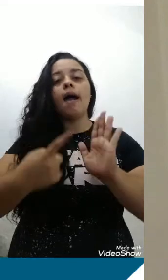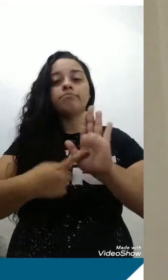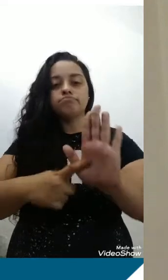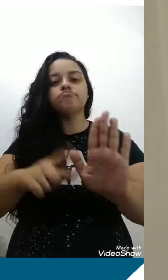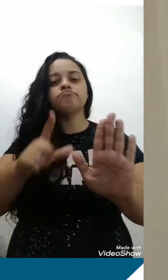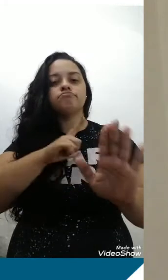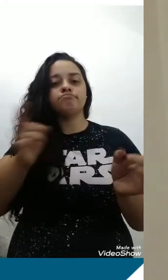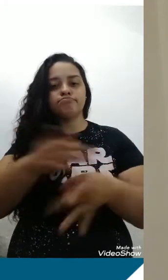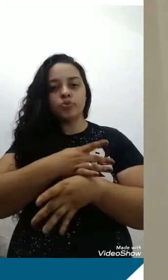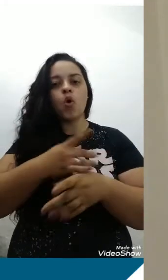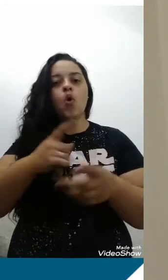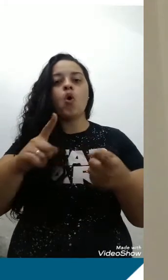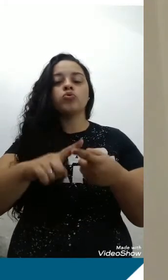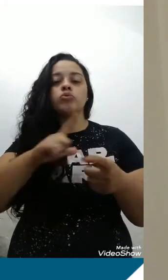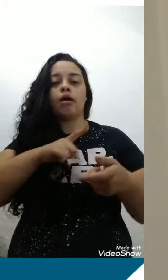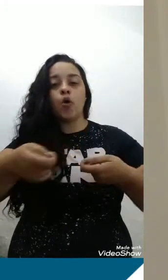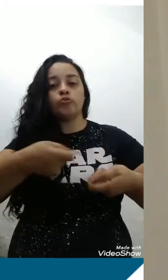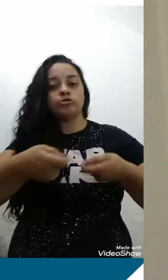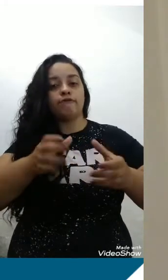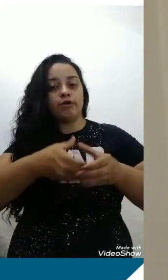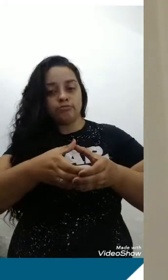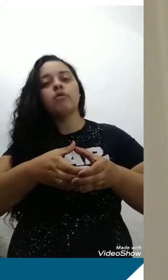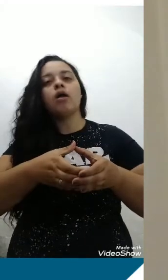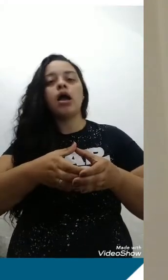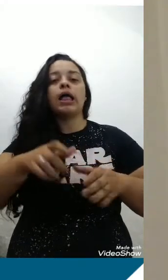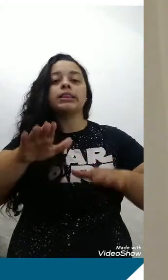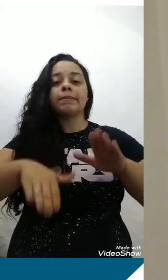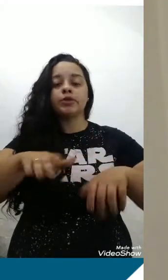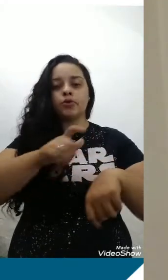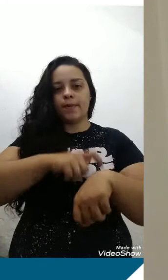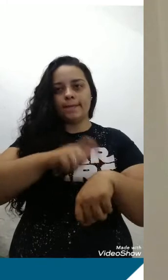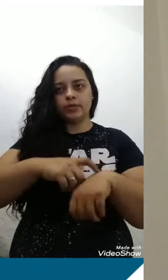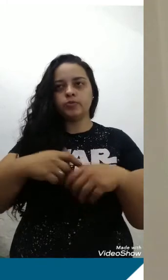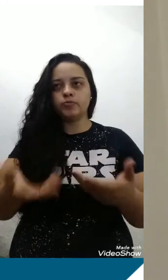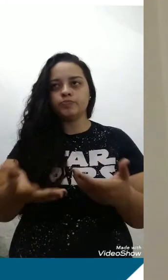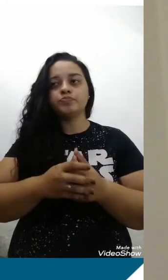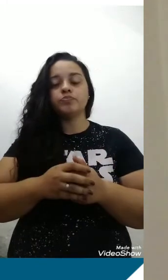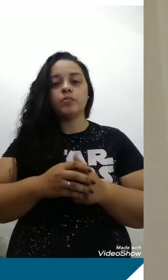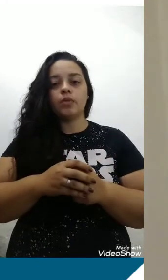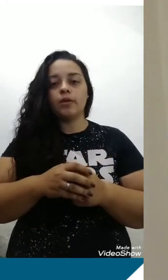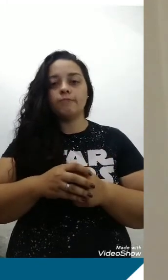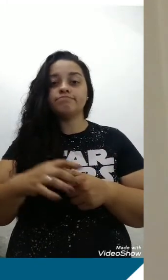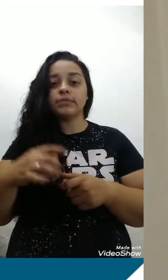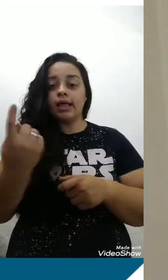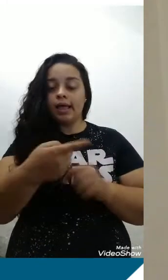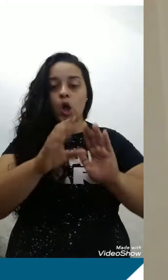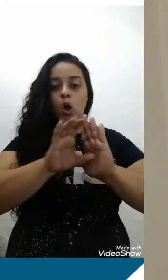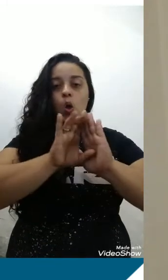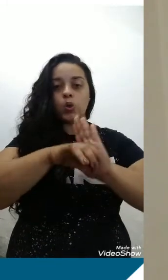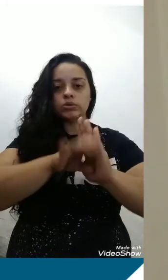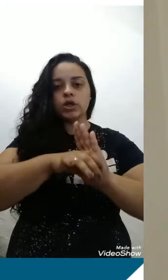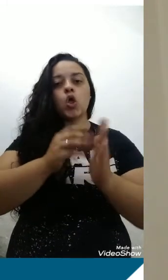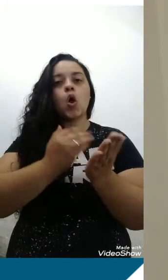conceitos que aparecem sendo conservados em determinadas circunstâncias.